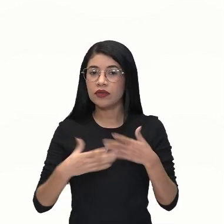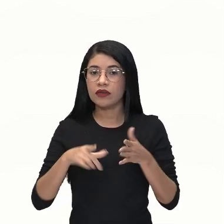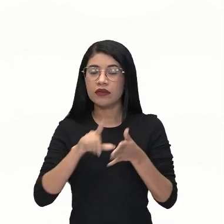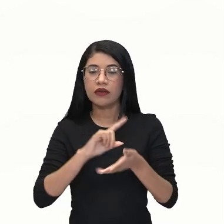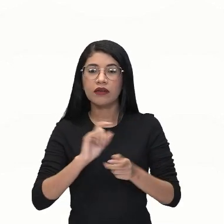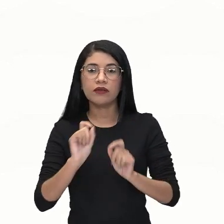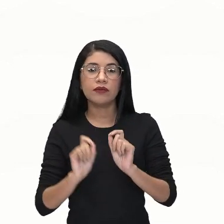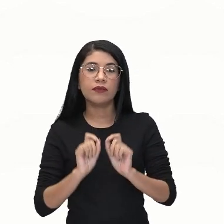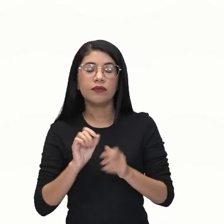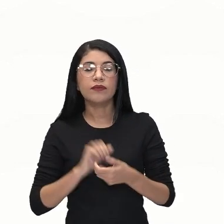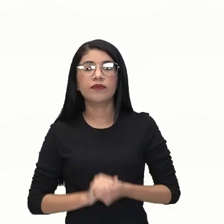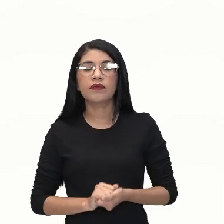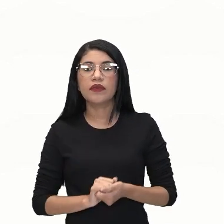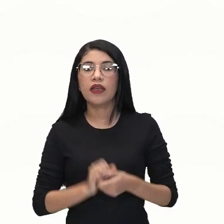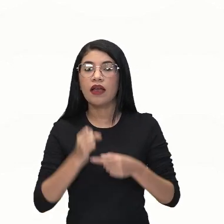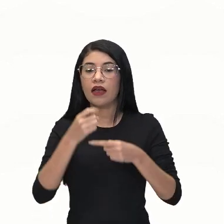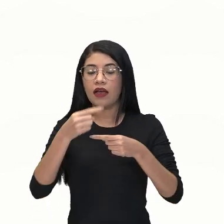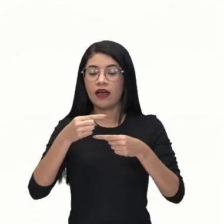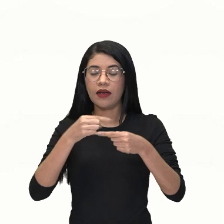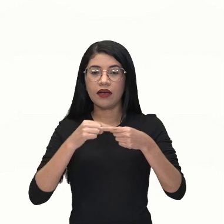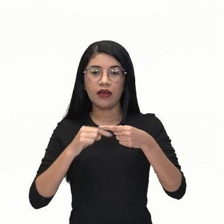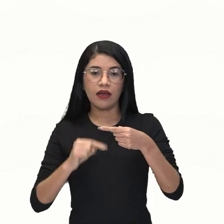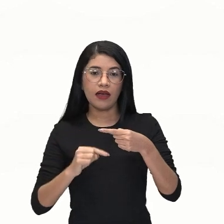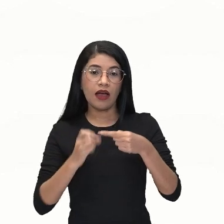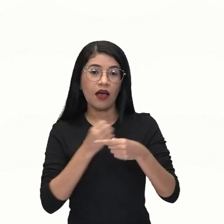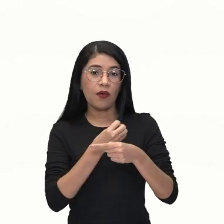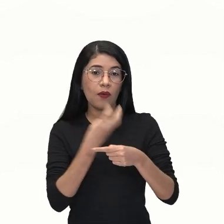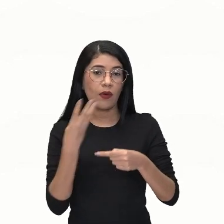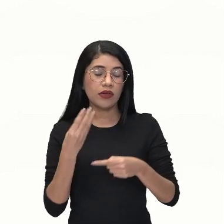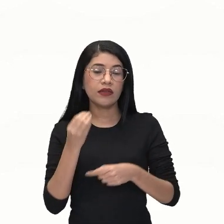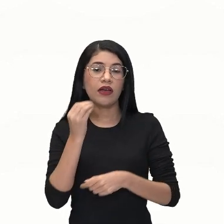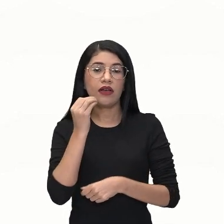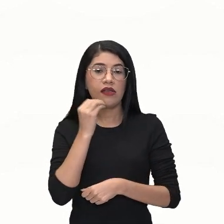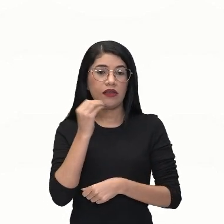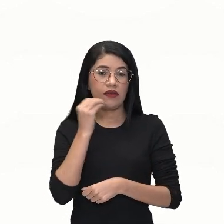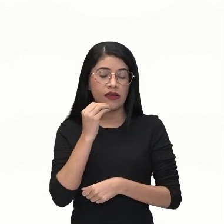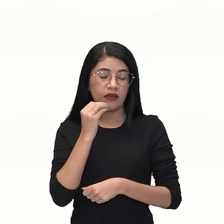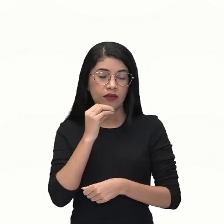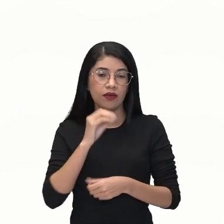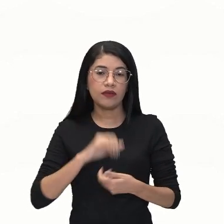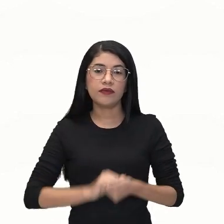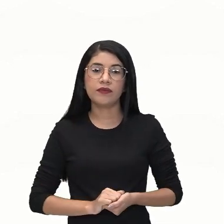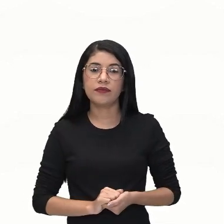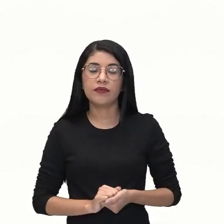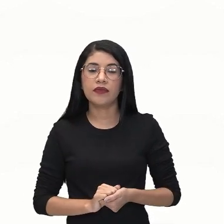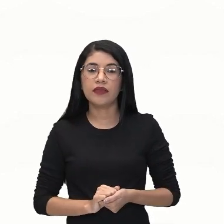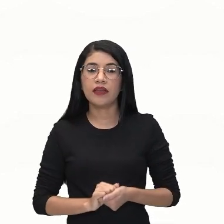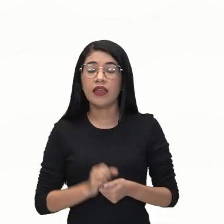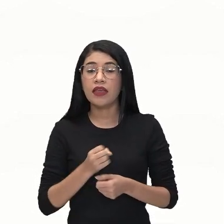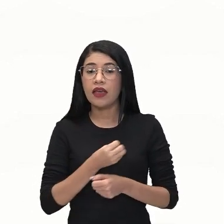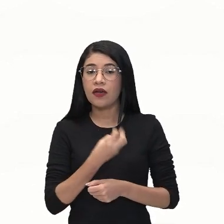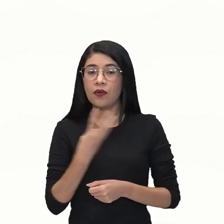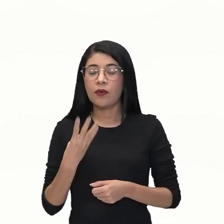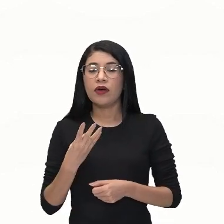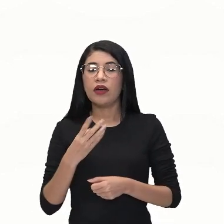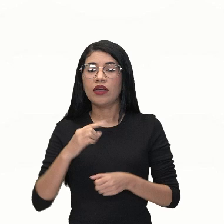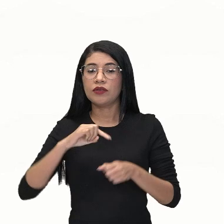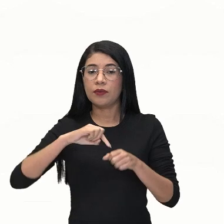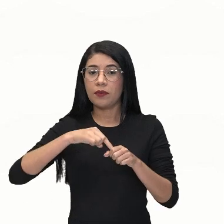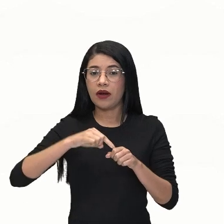é a razão entre a quantidade de parafusos defeituosos e a quantidade de